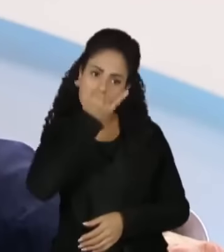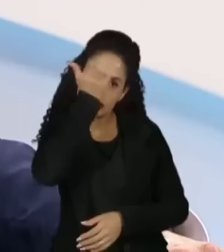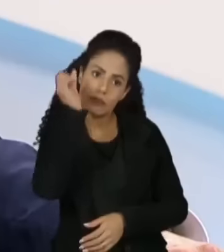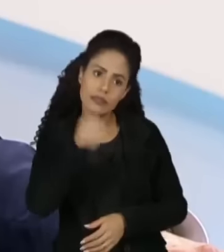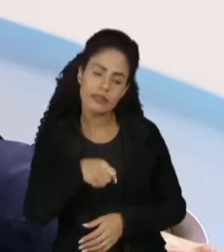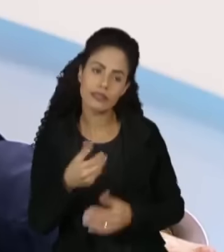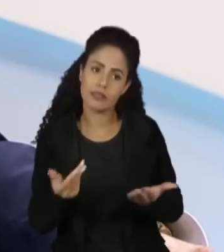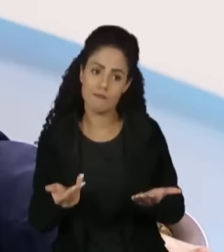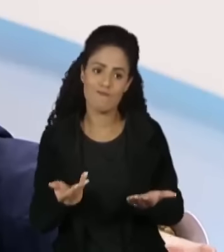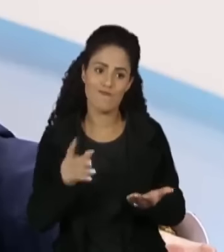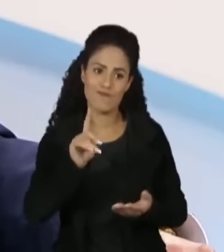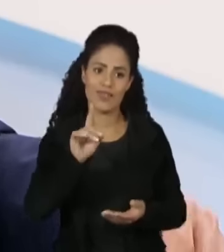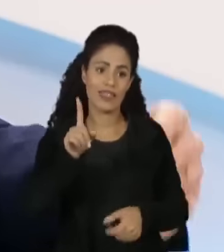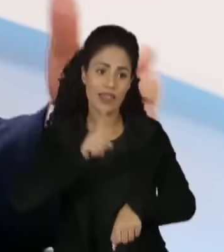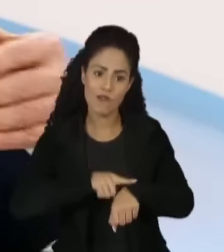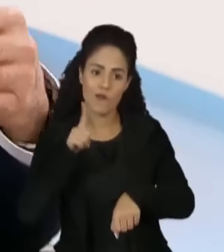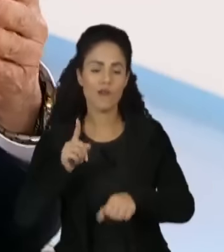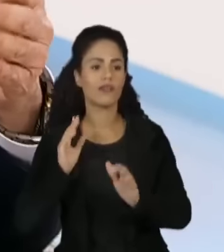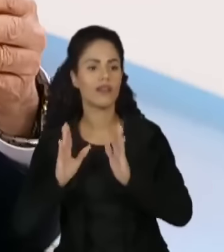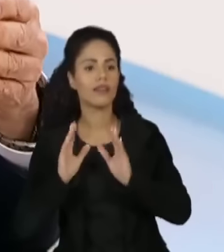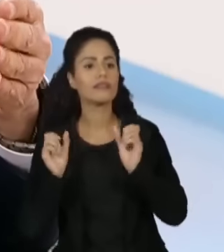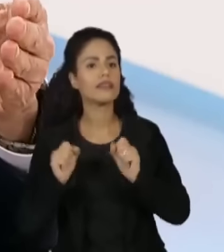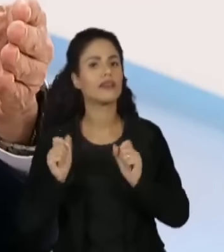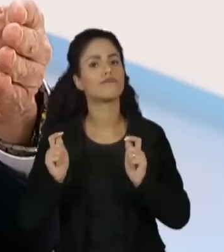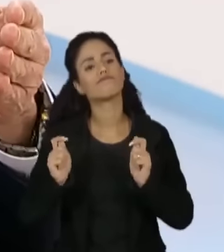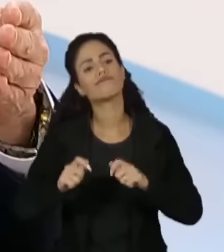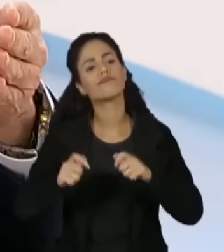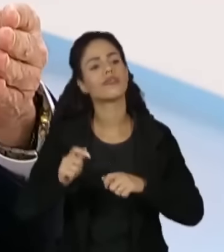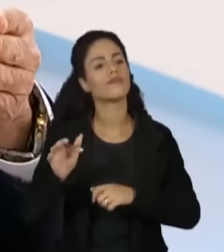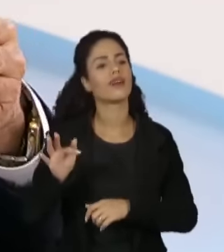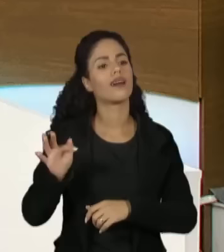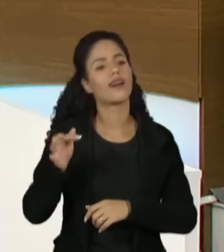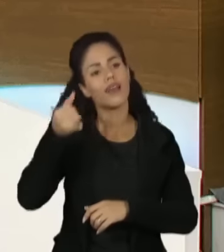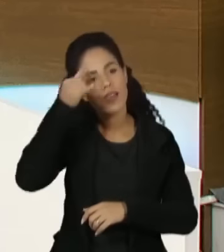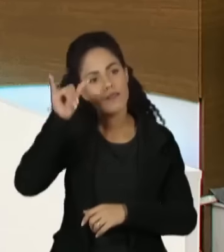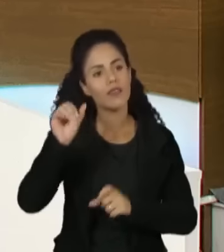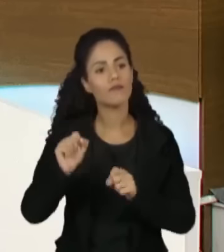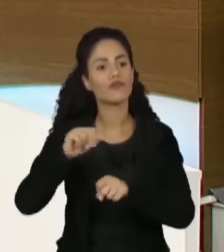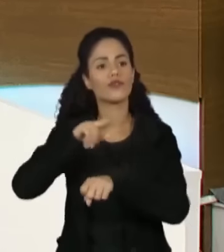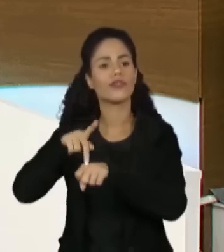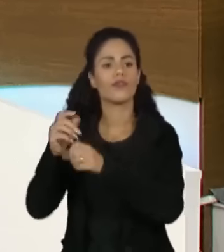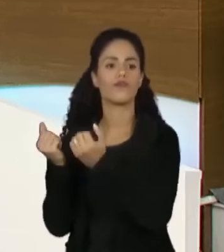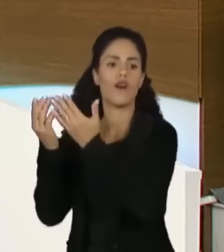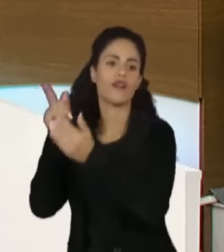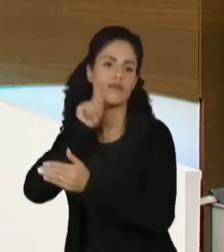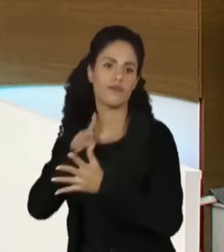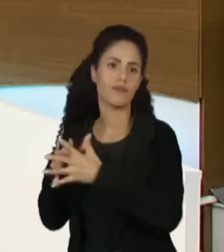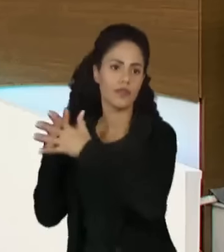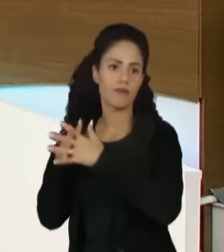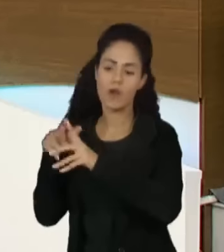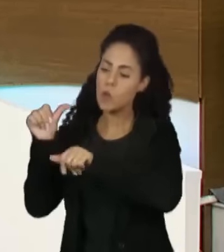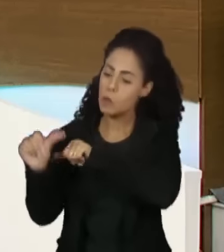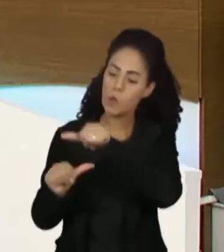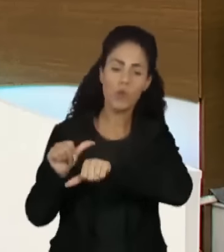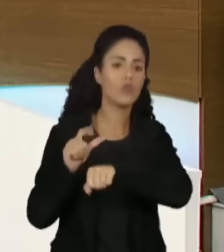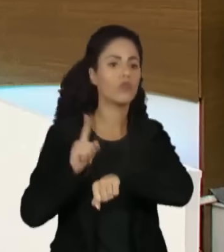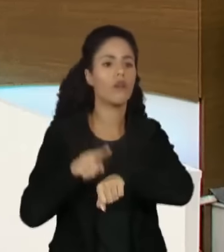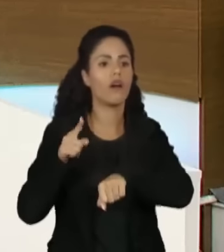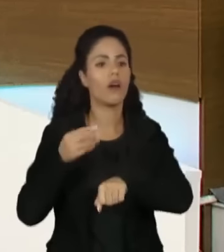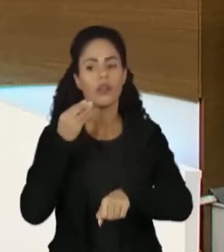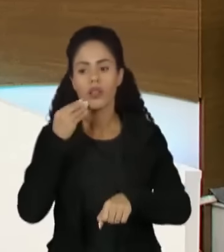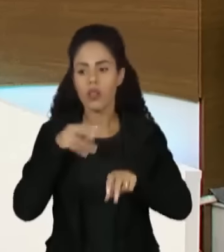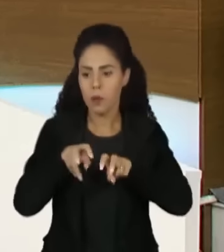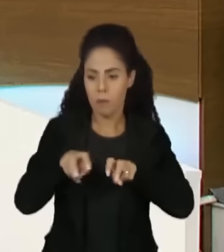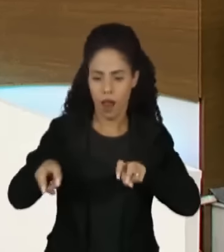acidente que poderia ter acontecido em qualquer lugar do mundo. Na Suprema Corte Americana, quando mudou a composição, eles reformaram Roe